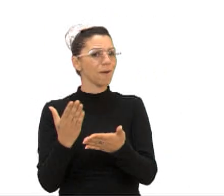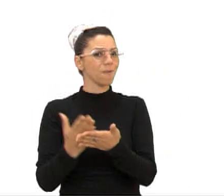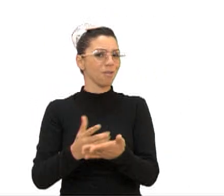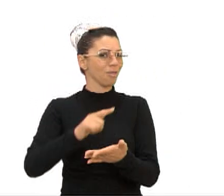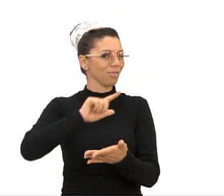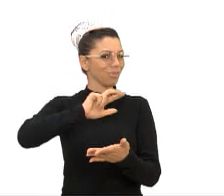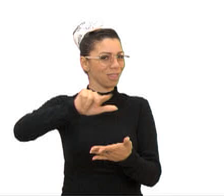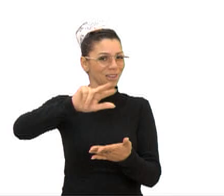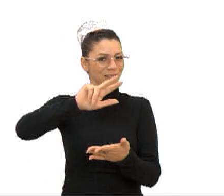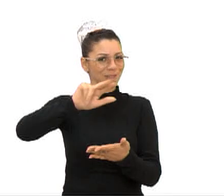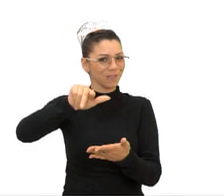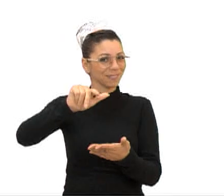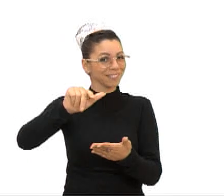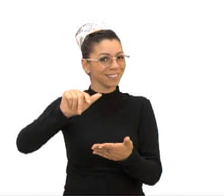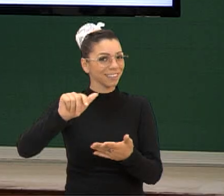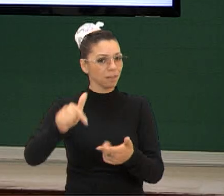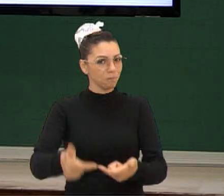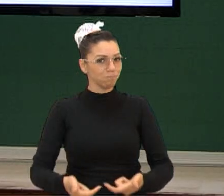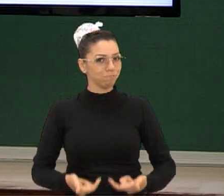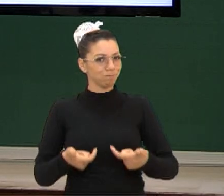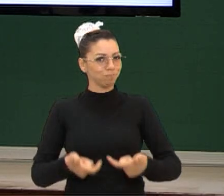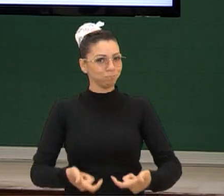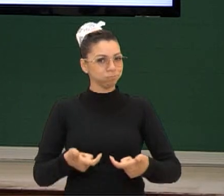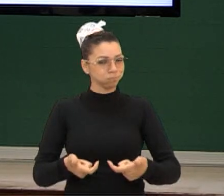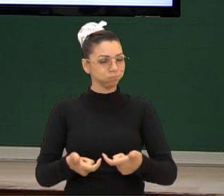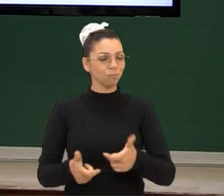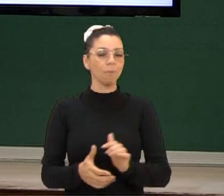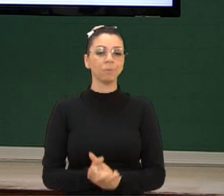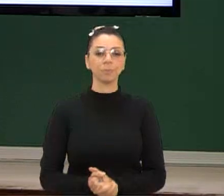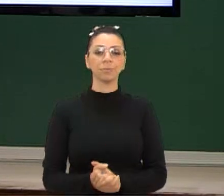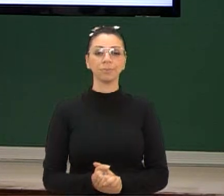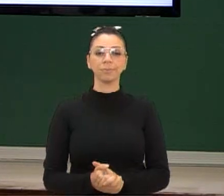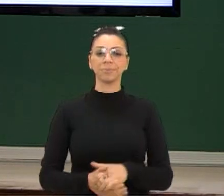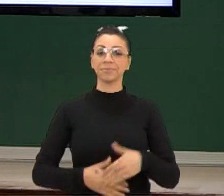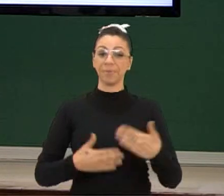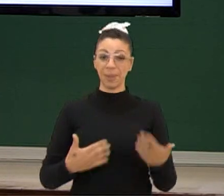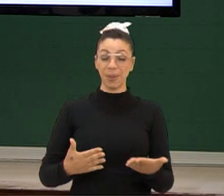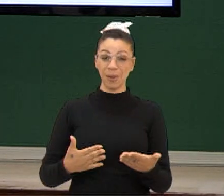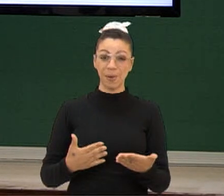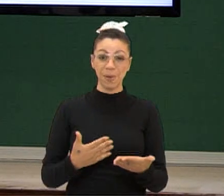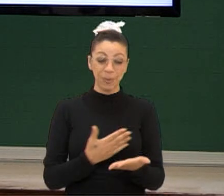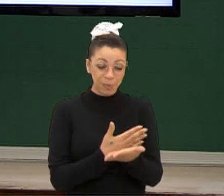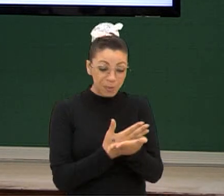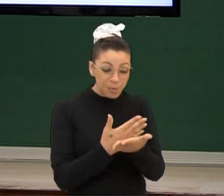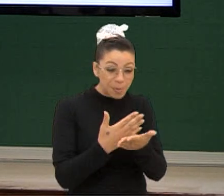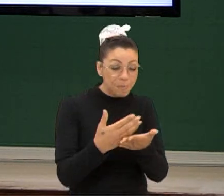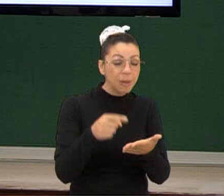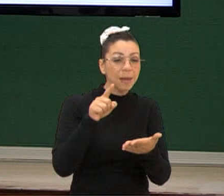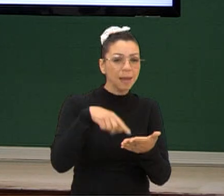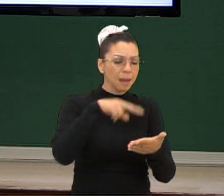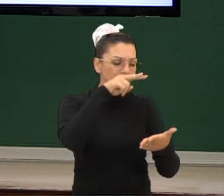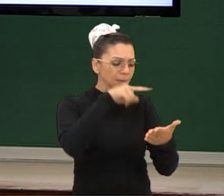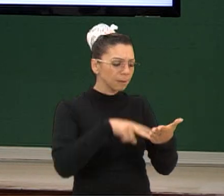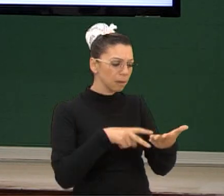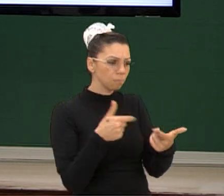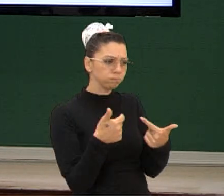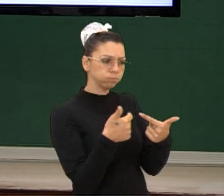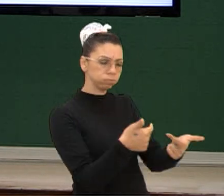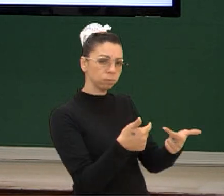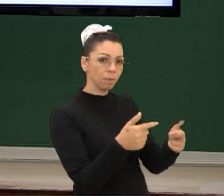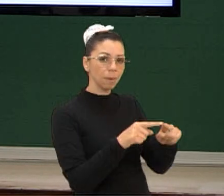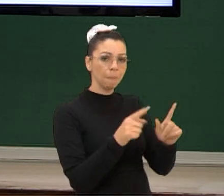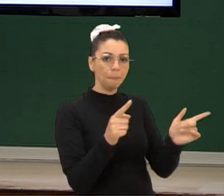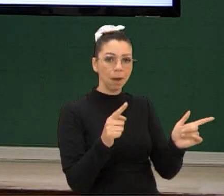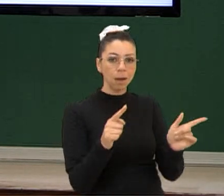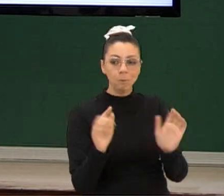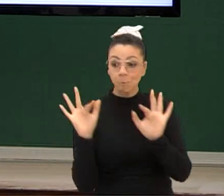tão chato assim. Então, lá no início, era dito que ler era chato, mas lá no final foi visto